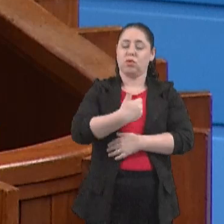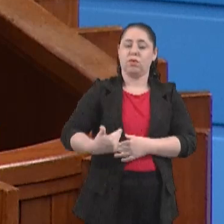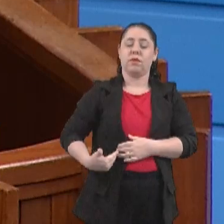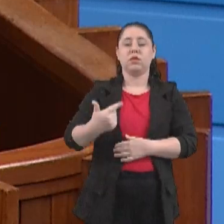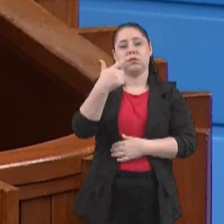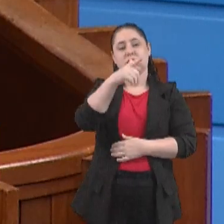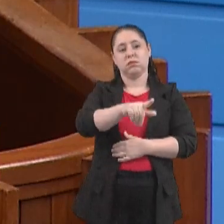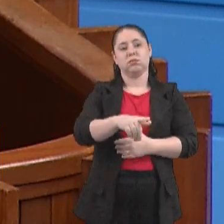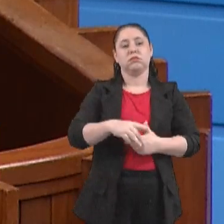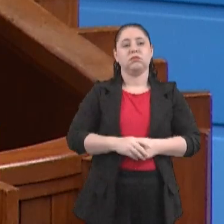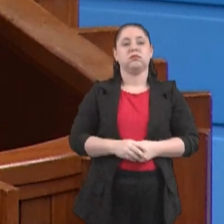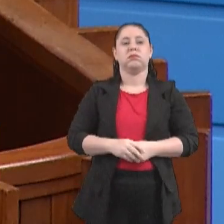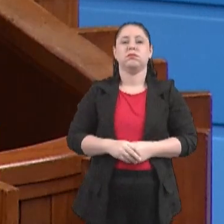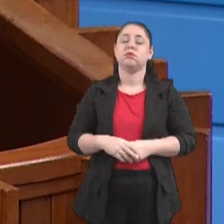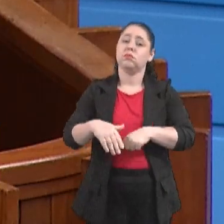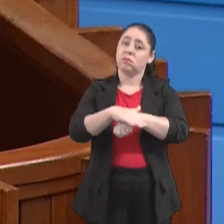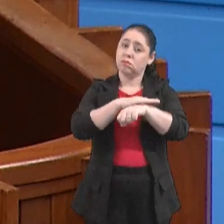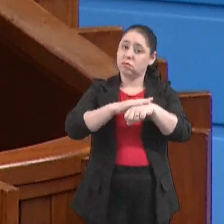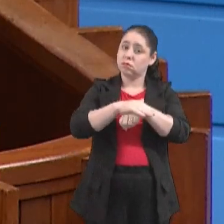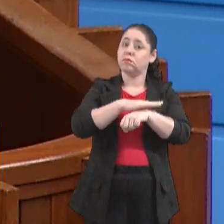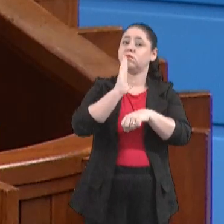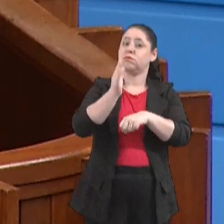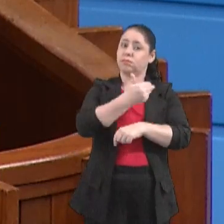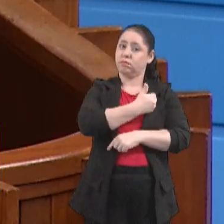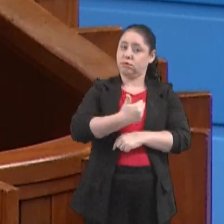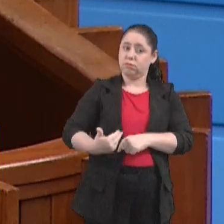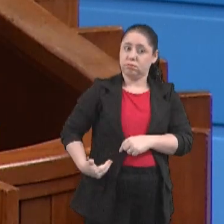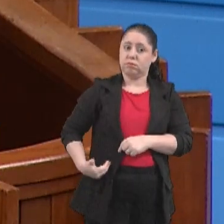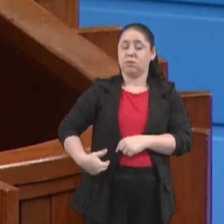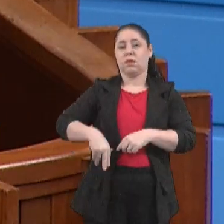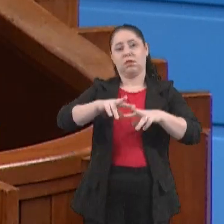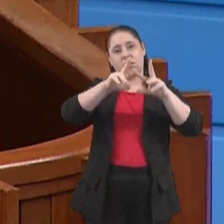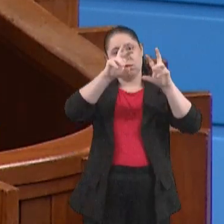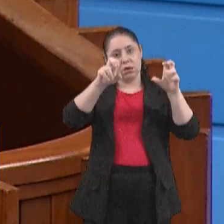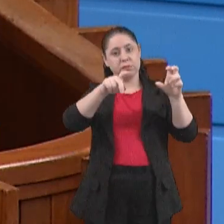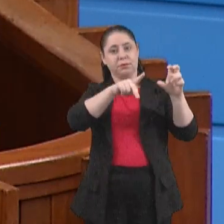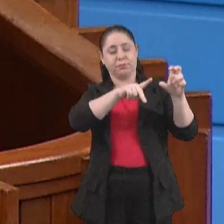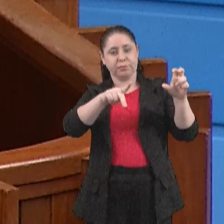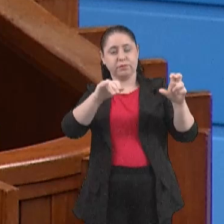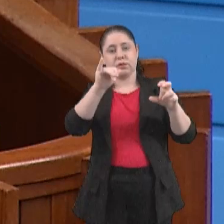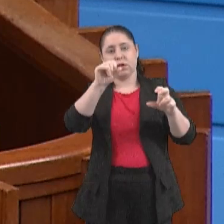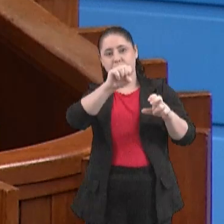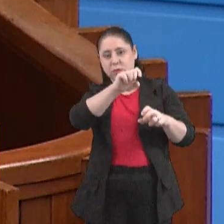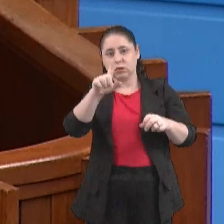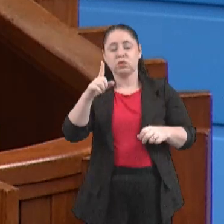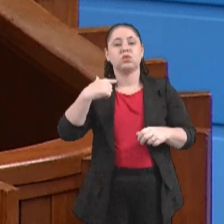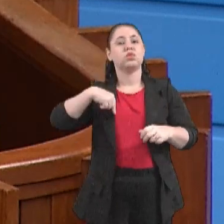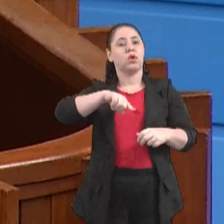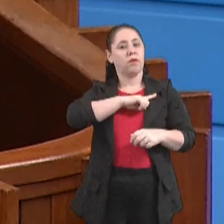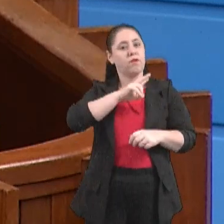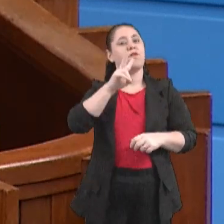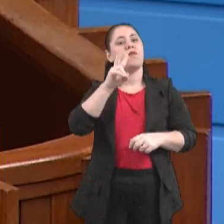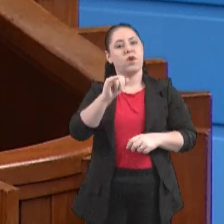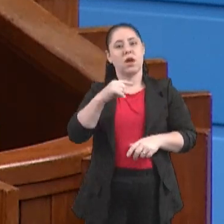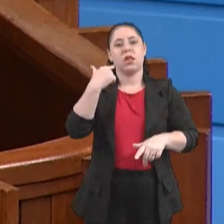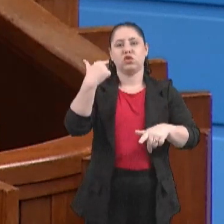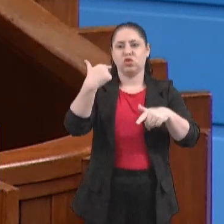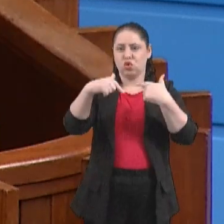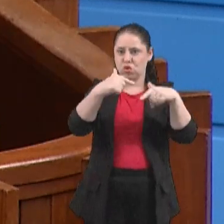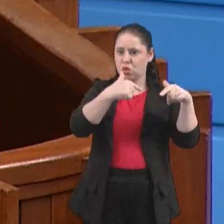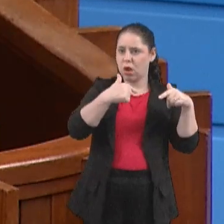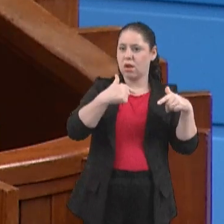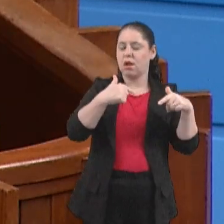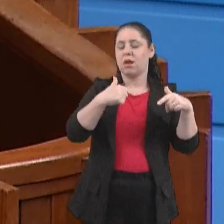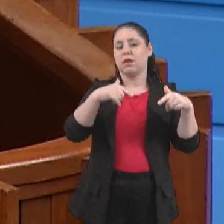volto a dizer, conversei já com o governador sobre esse assunto, com o presidente Imaçu, e nós vamos trabalhar para que